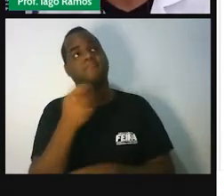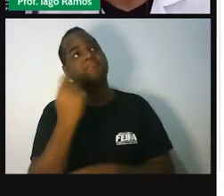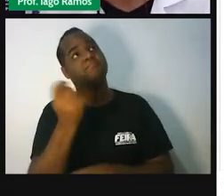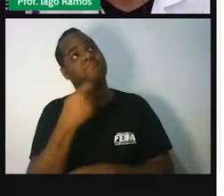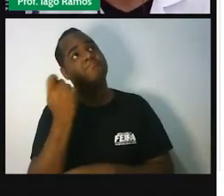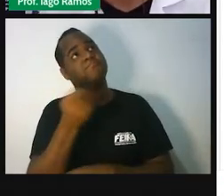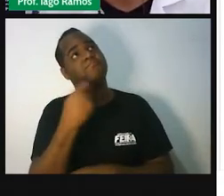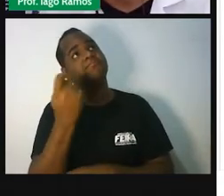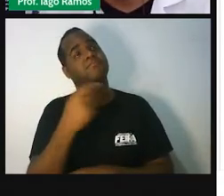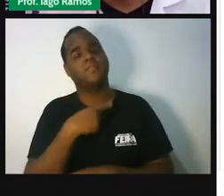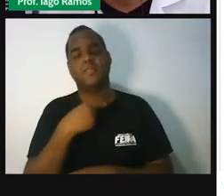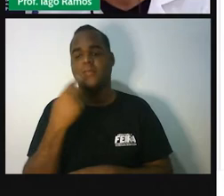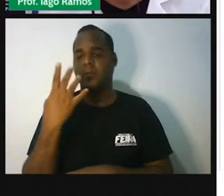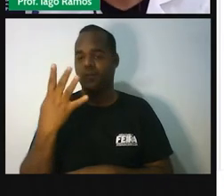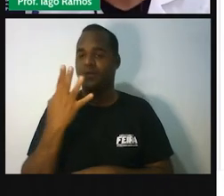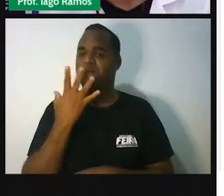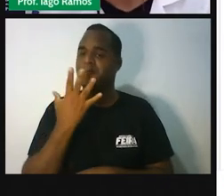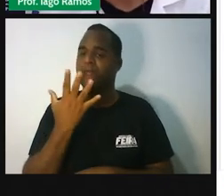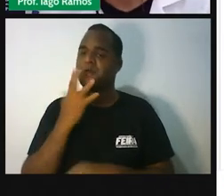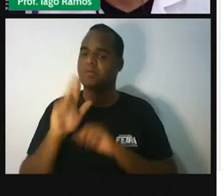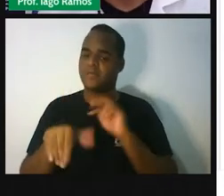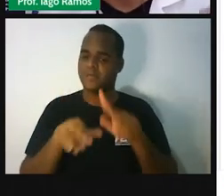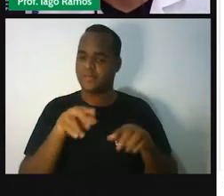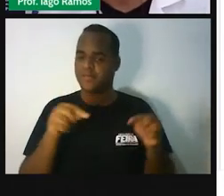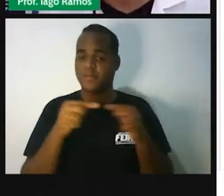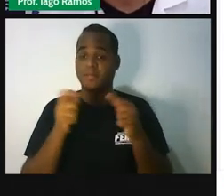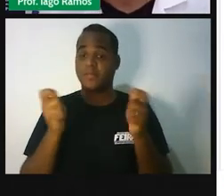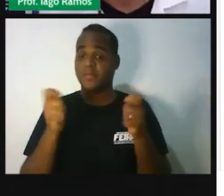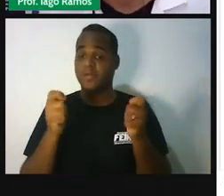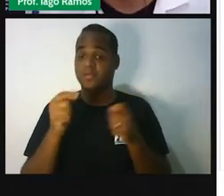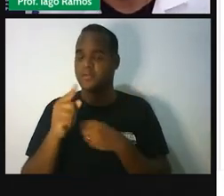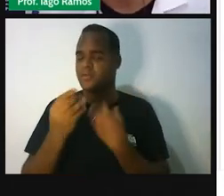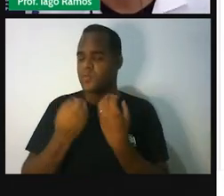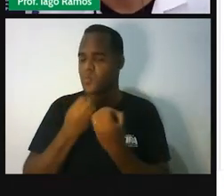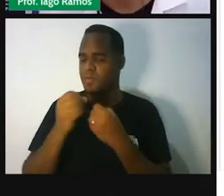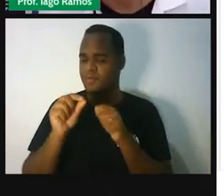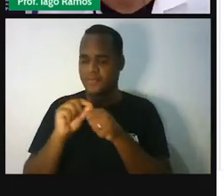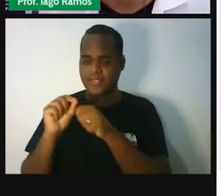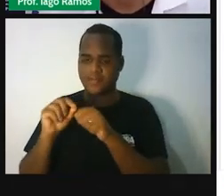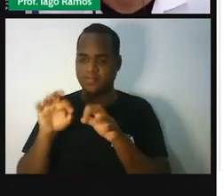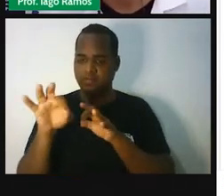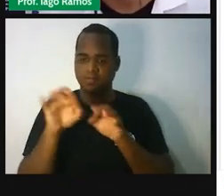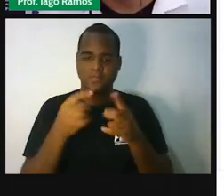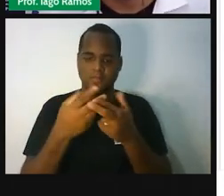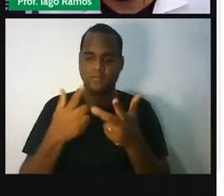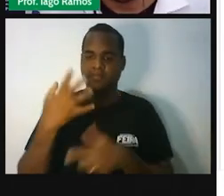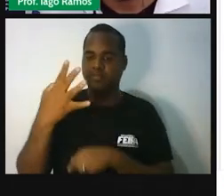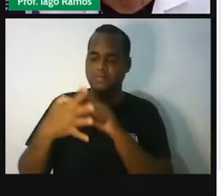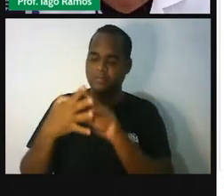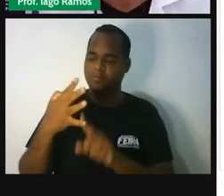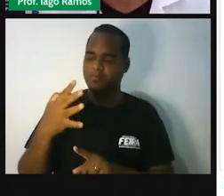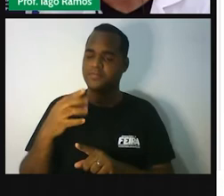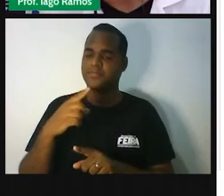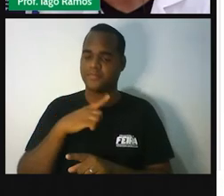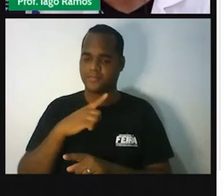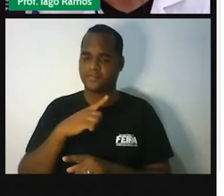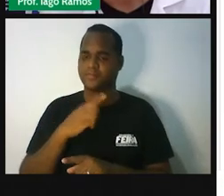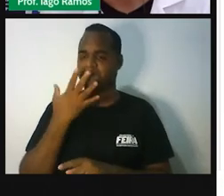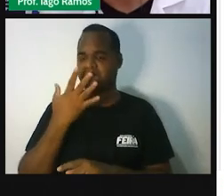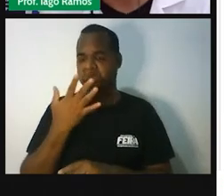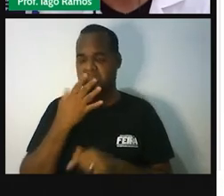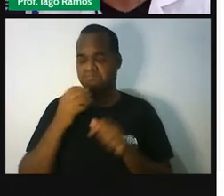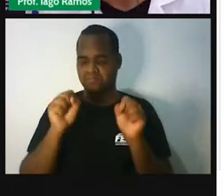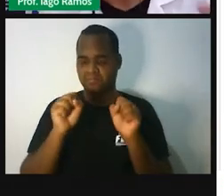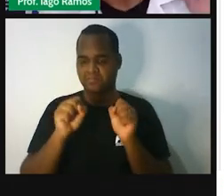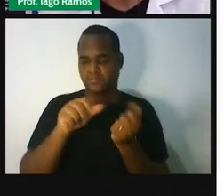quatro cores diferentes para fazer essas pipas, quatro cores diferentes de papel de seda para você fazer